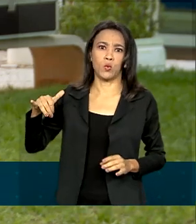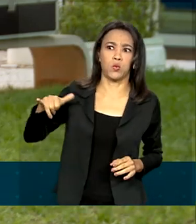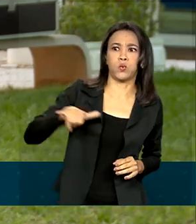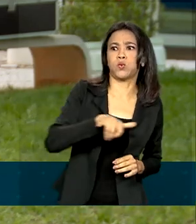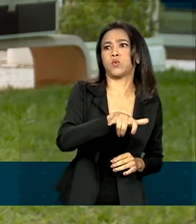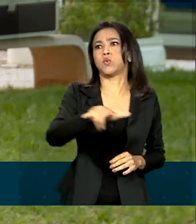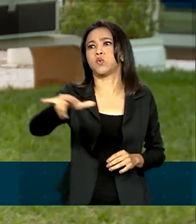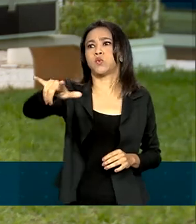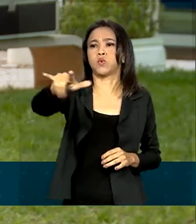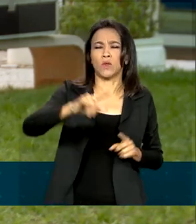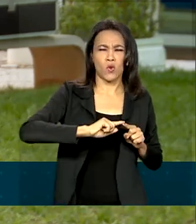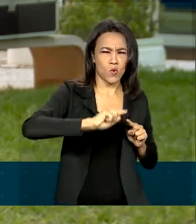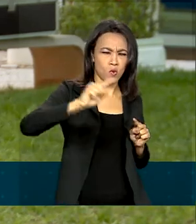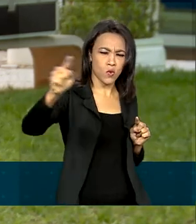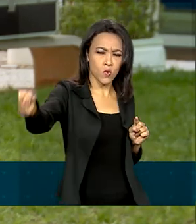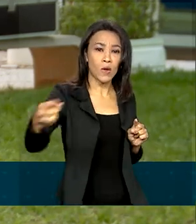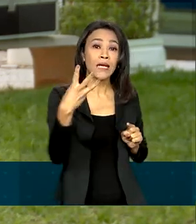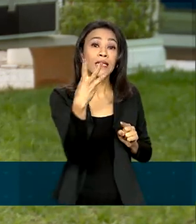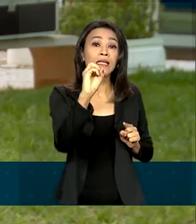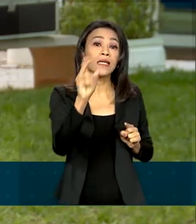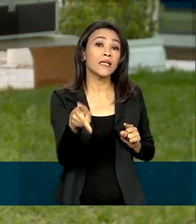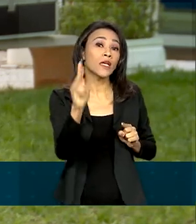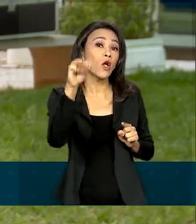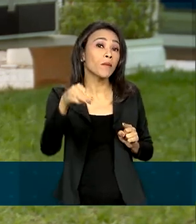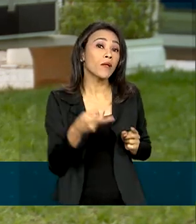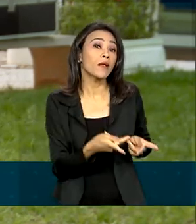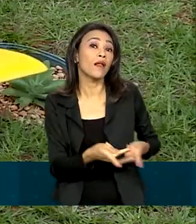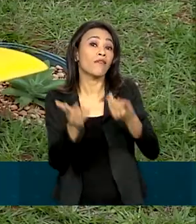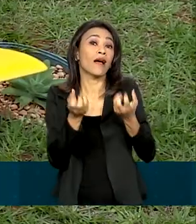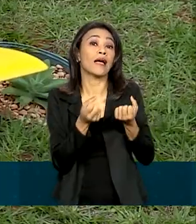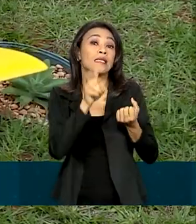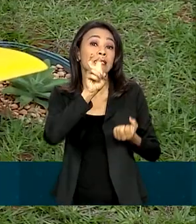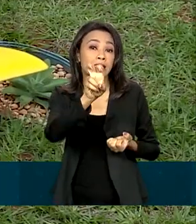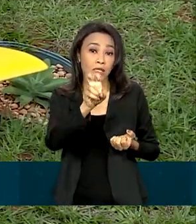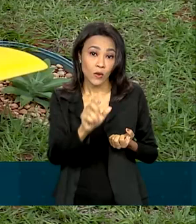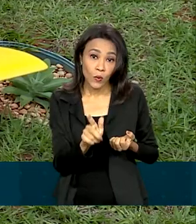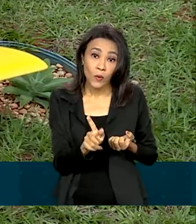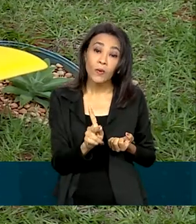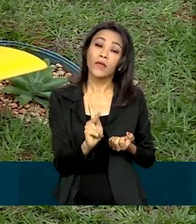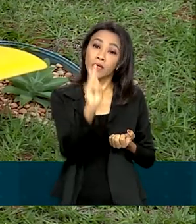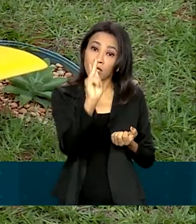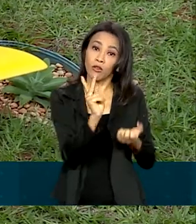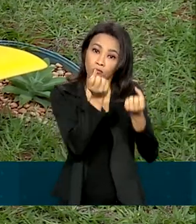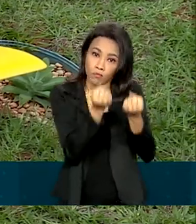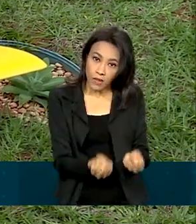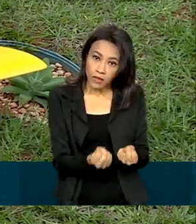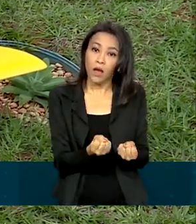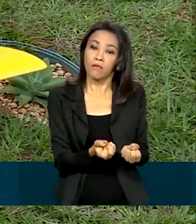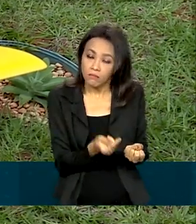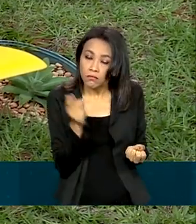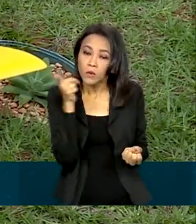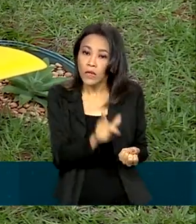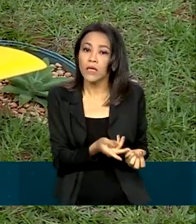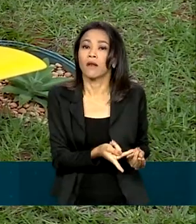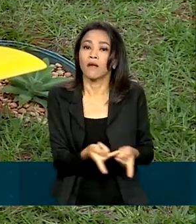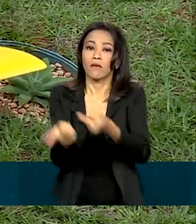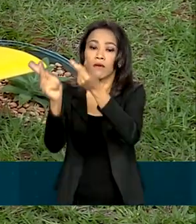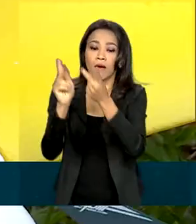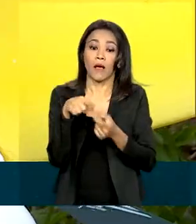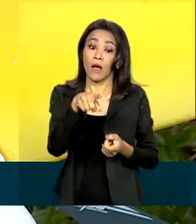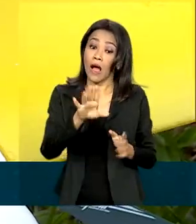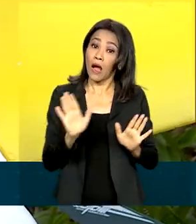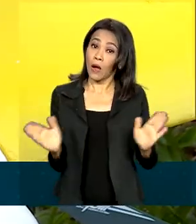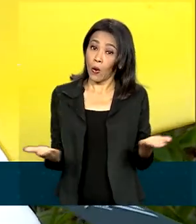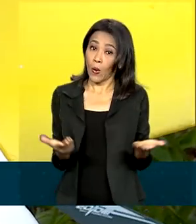de 30 km e levar até 5 kg de carga. Para entrar em operação, o projeto ainda depende da autorização de